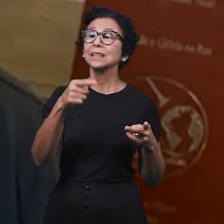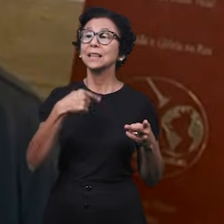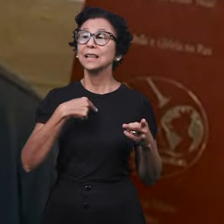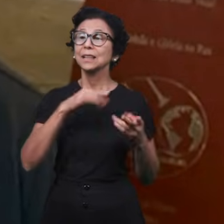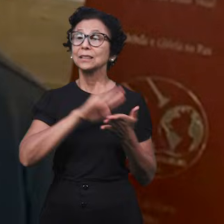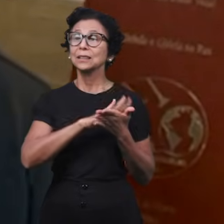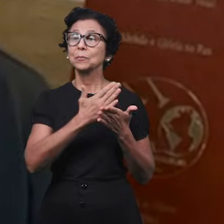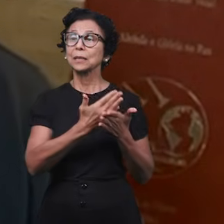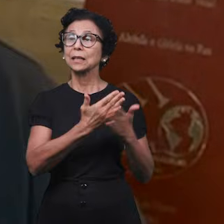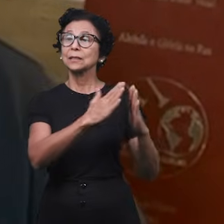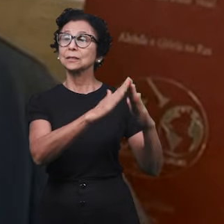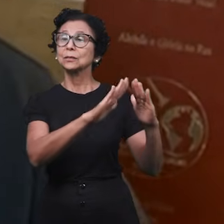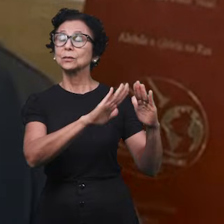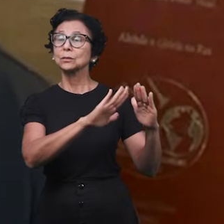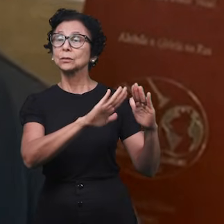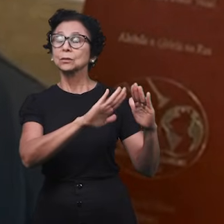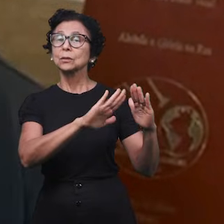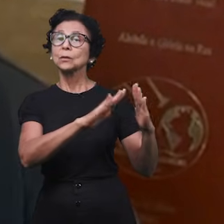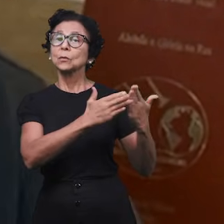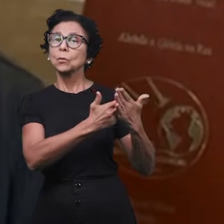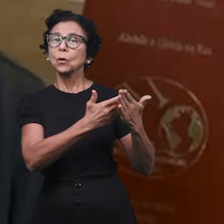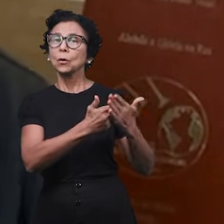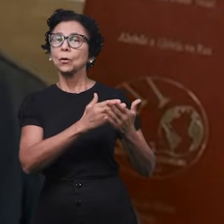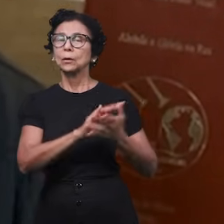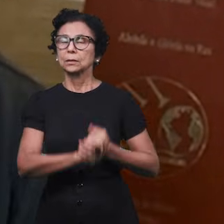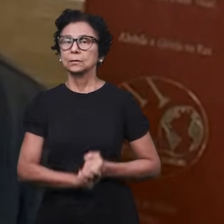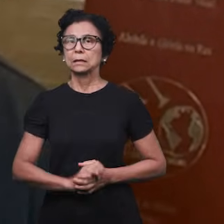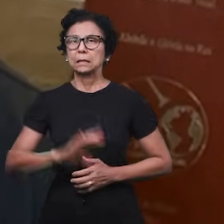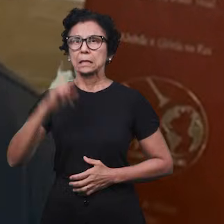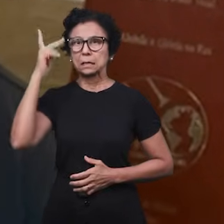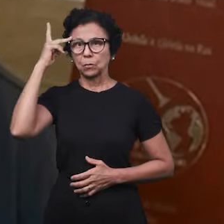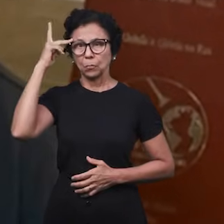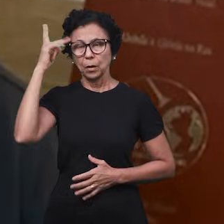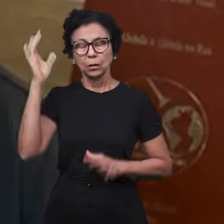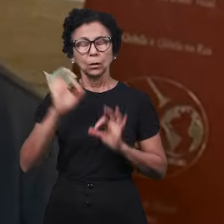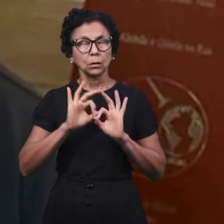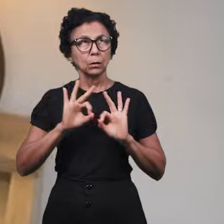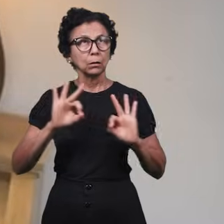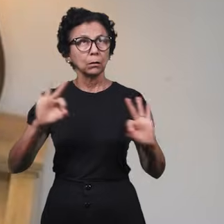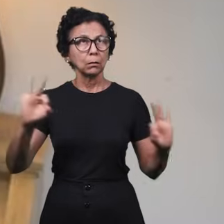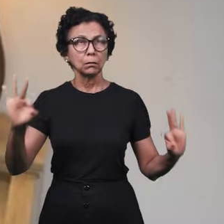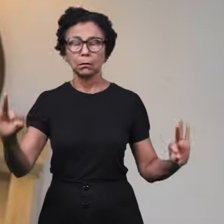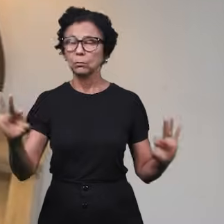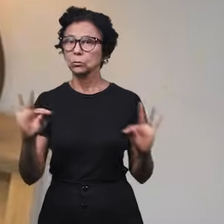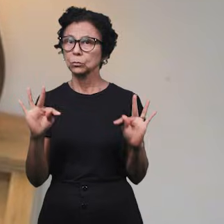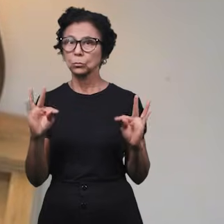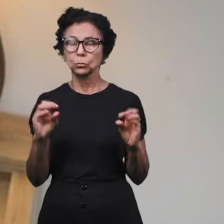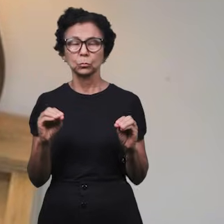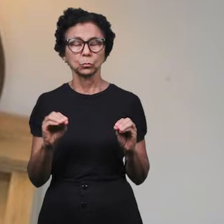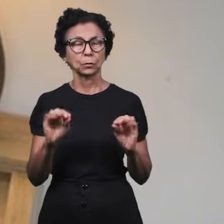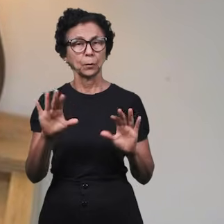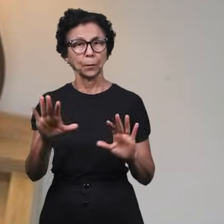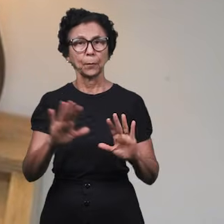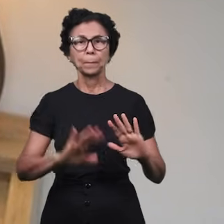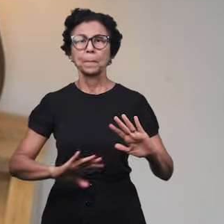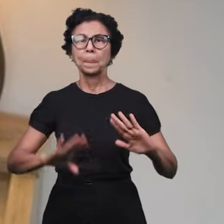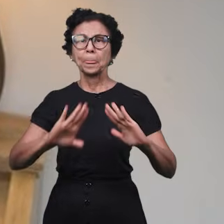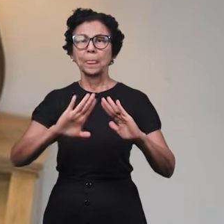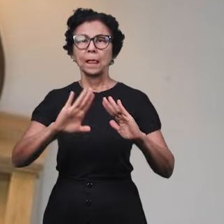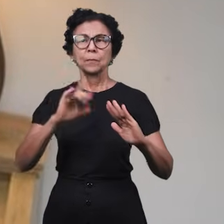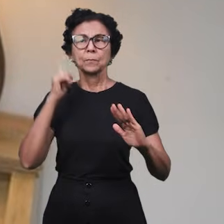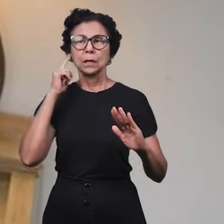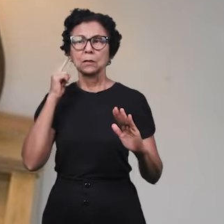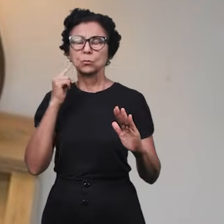escola. E quando a gente fala em São Paulo, a magnitude, as distâncias são muito grandes. Então, veja só, a Escola da Surda era